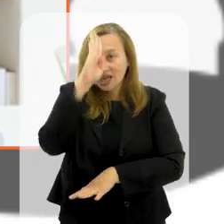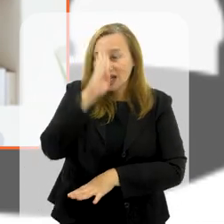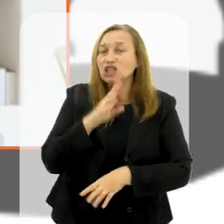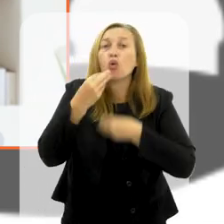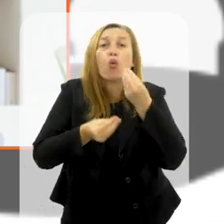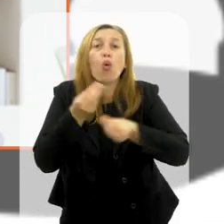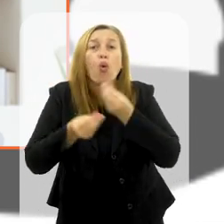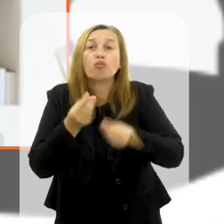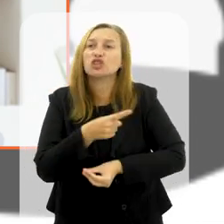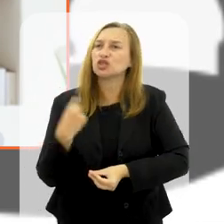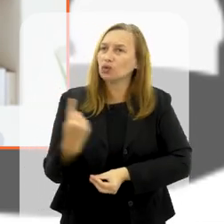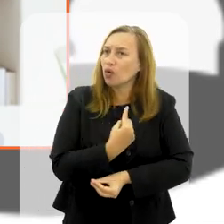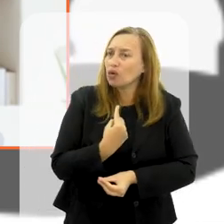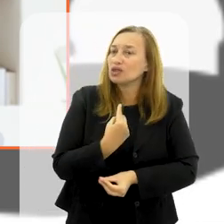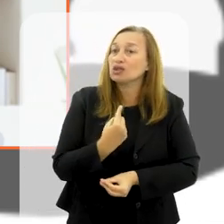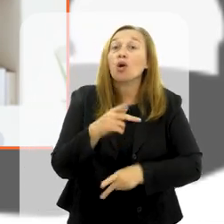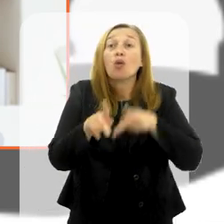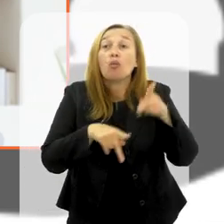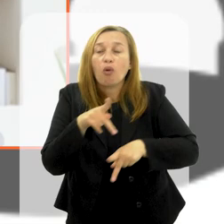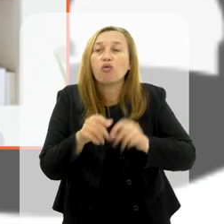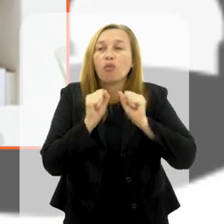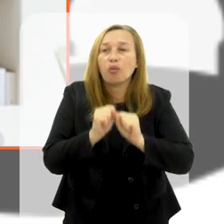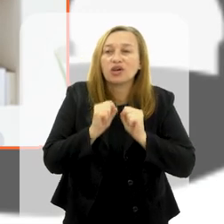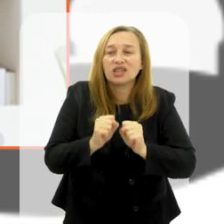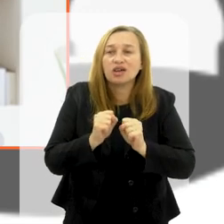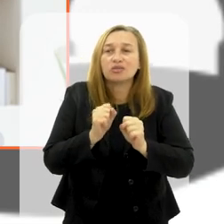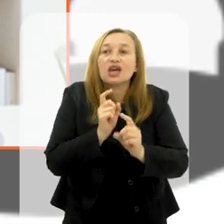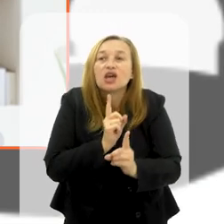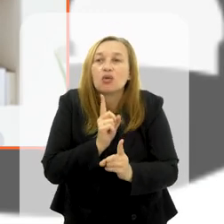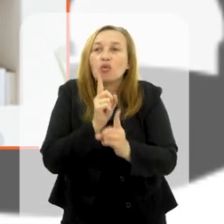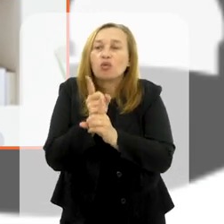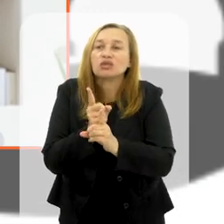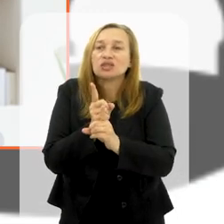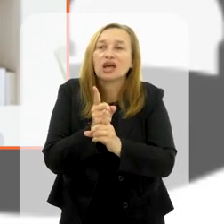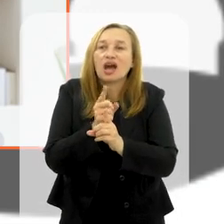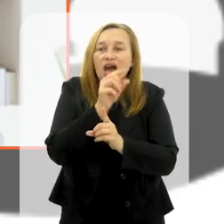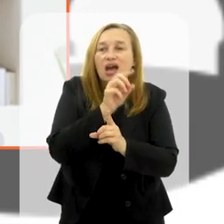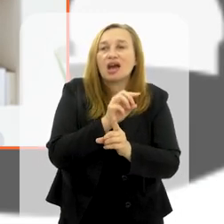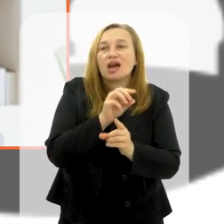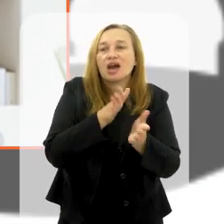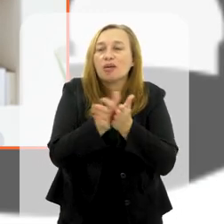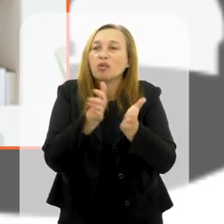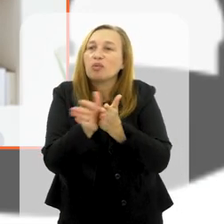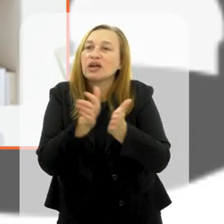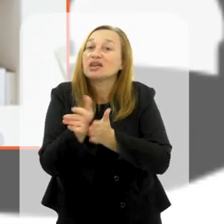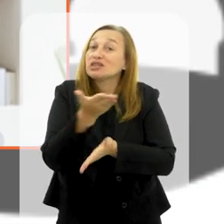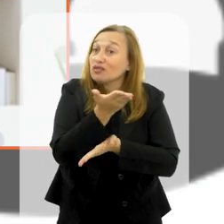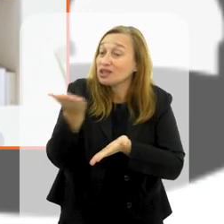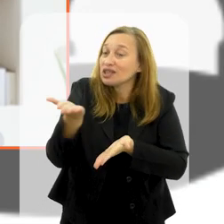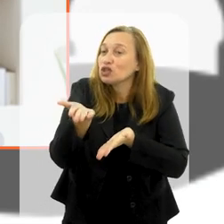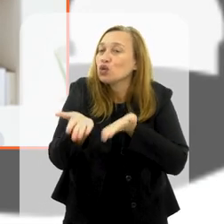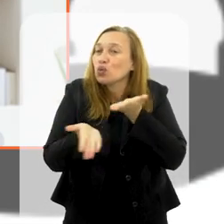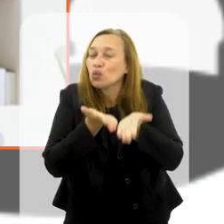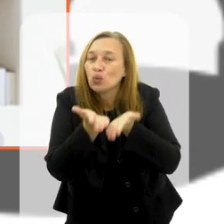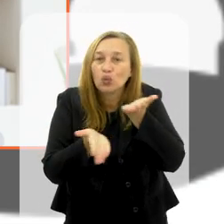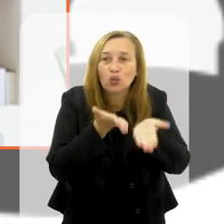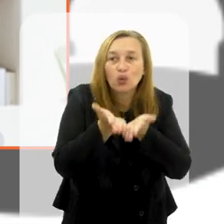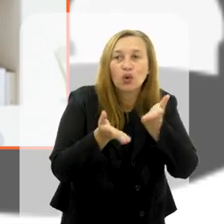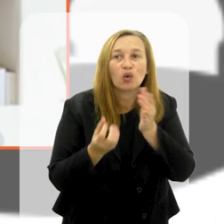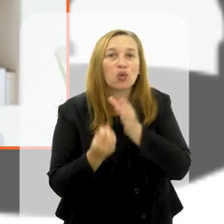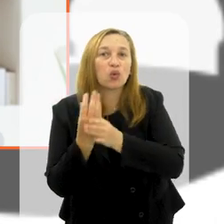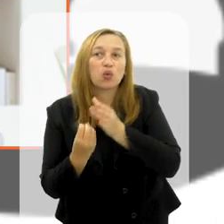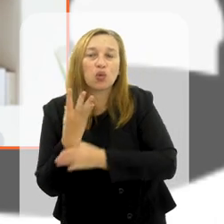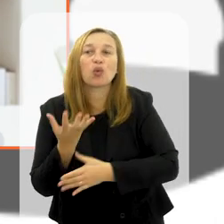estar gratuito. Como que nós, população, podemos encontrar a publicação que vocês estão aí